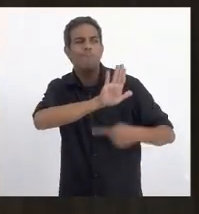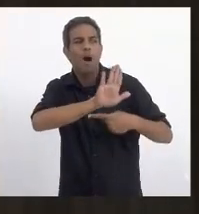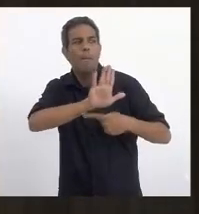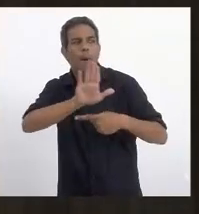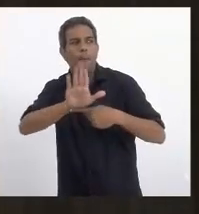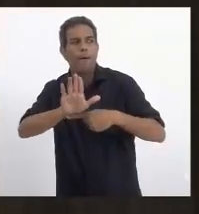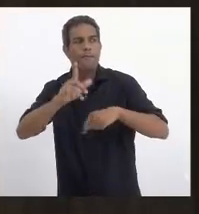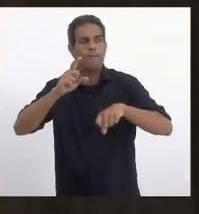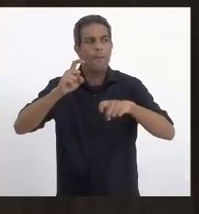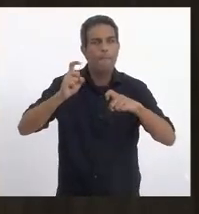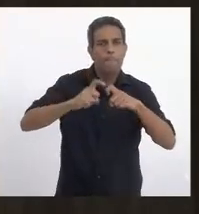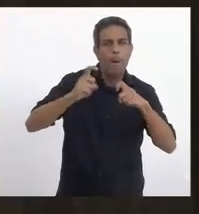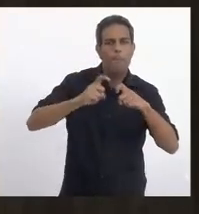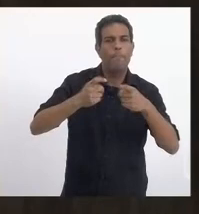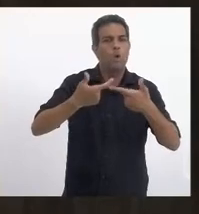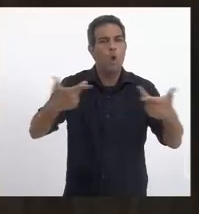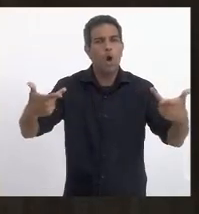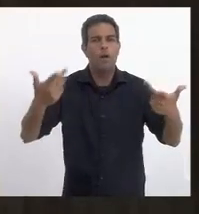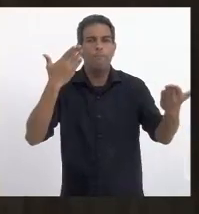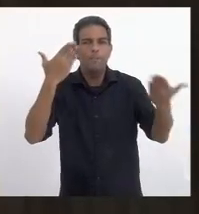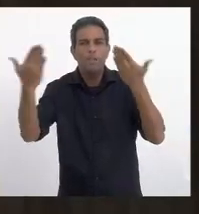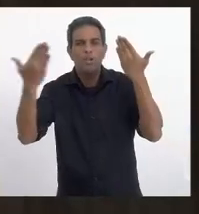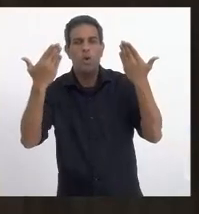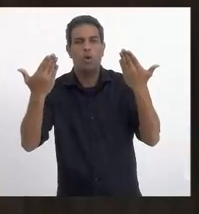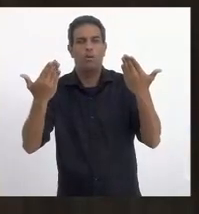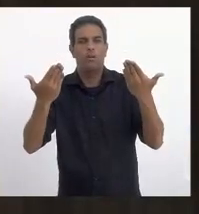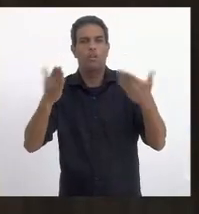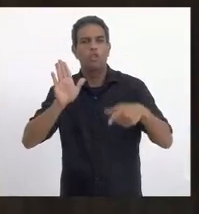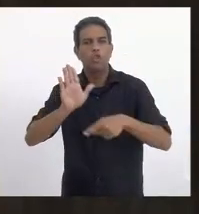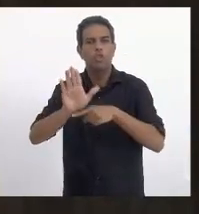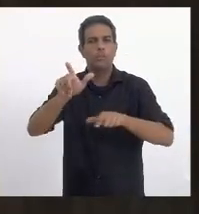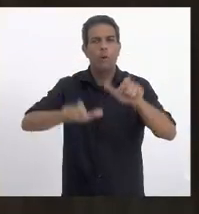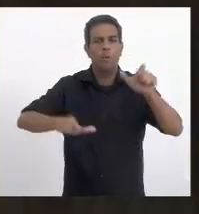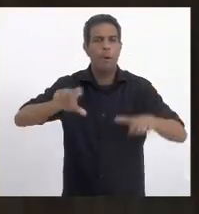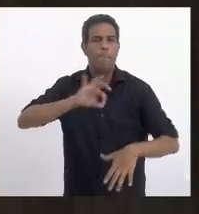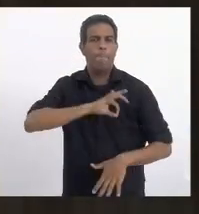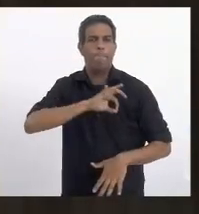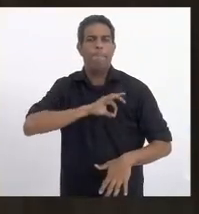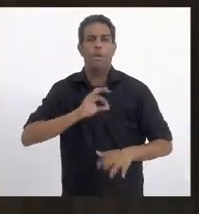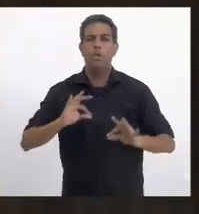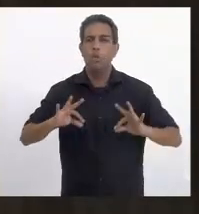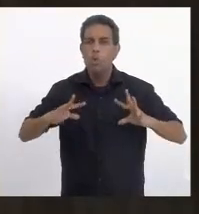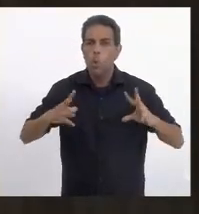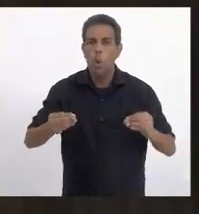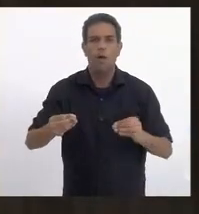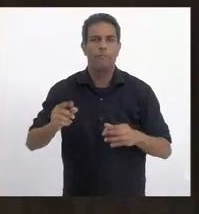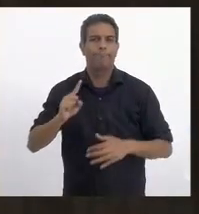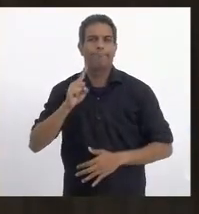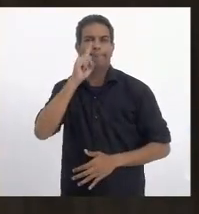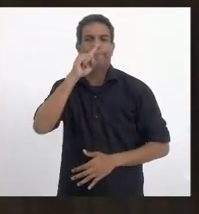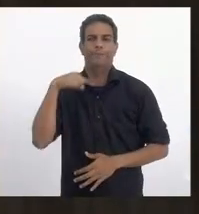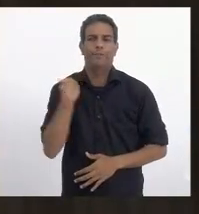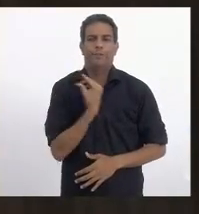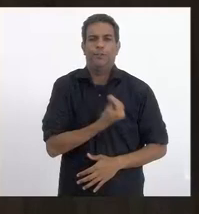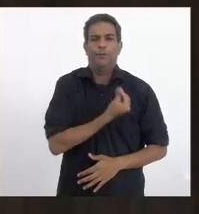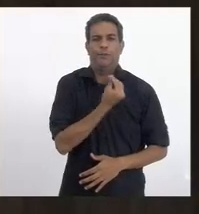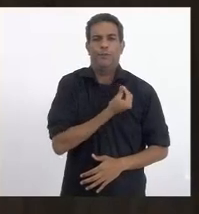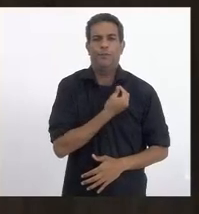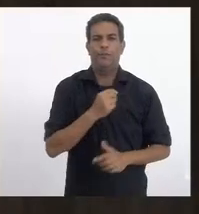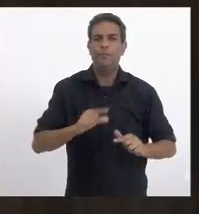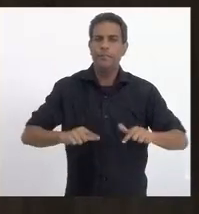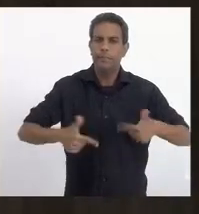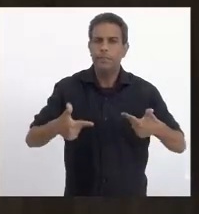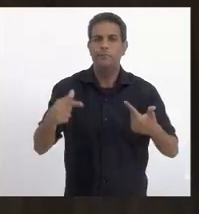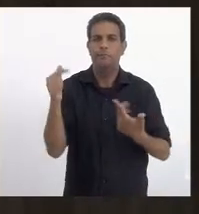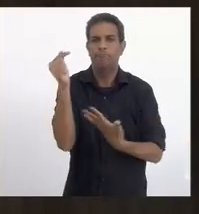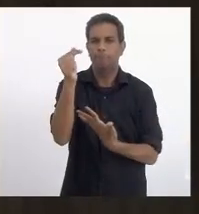desgaste físico emocional e psicológico o vídeo todos os males que a nossa